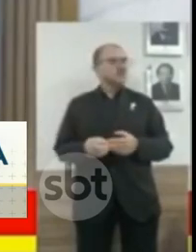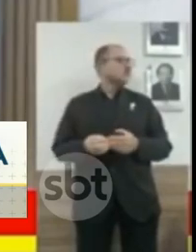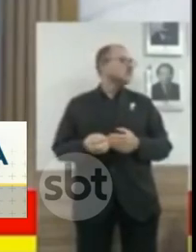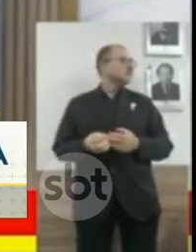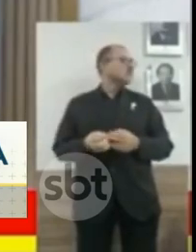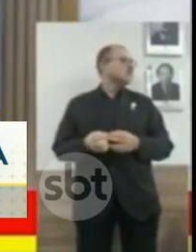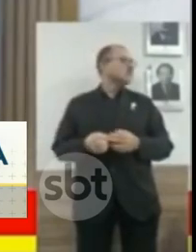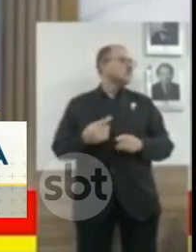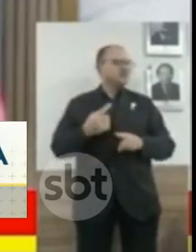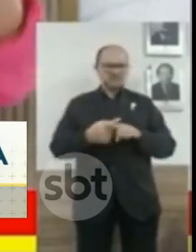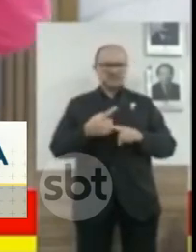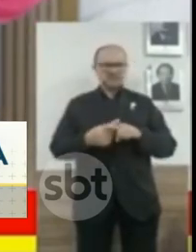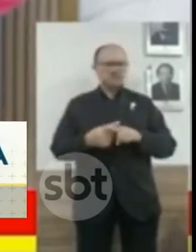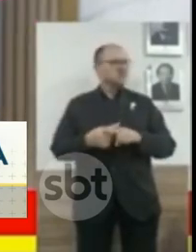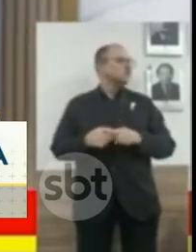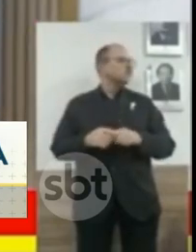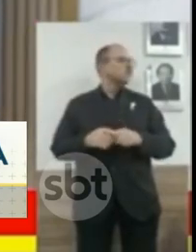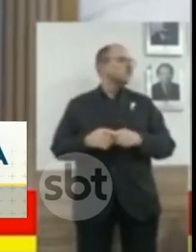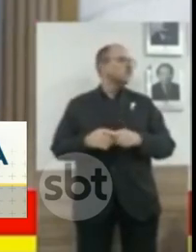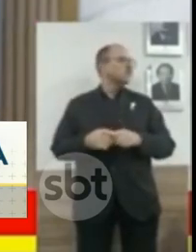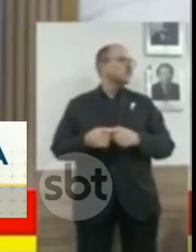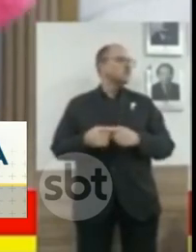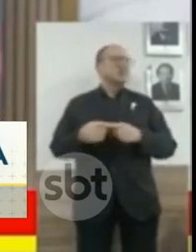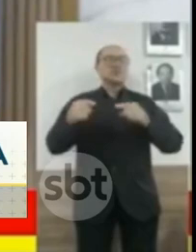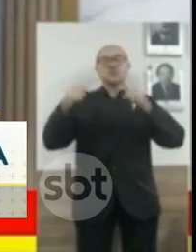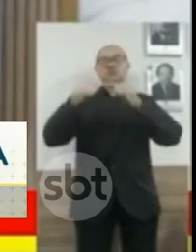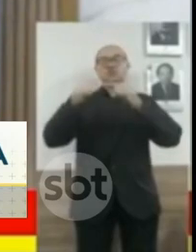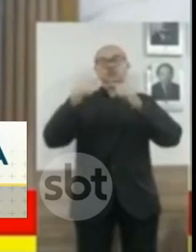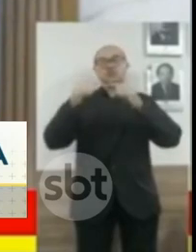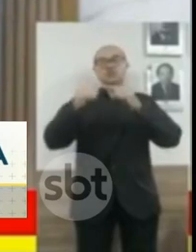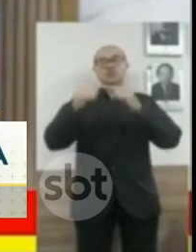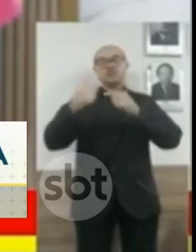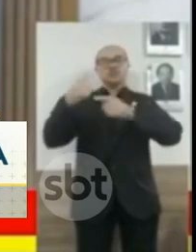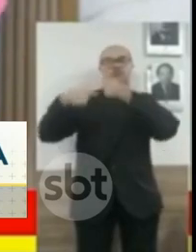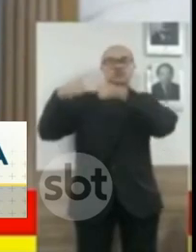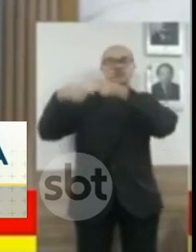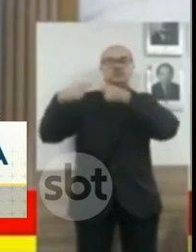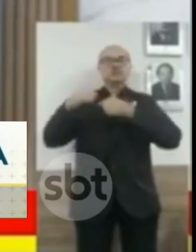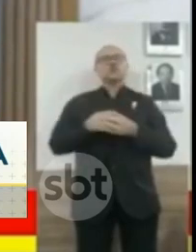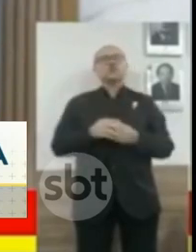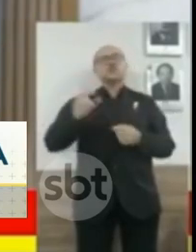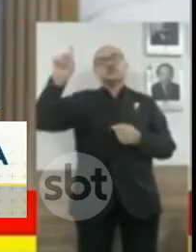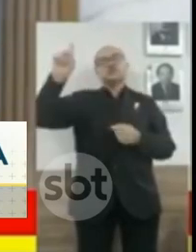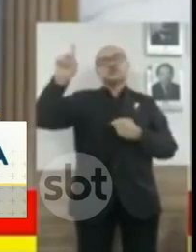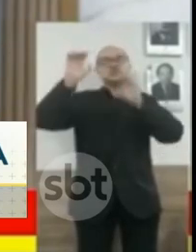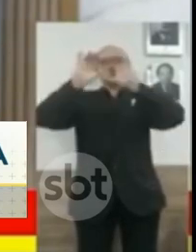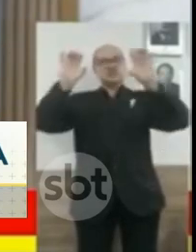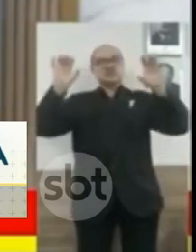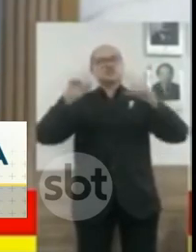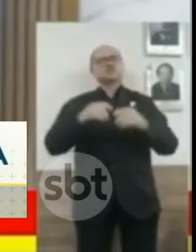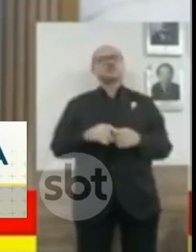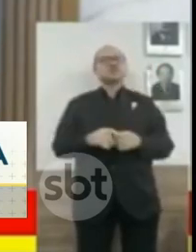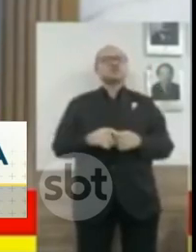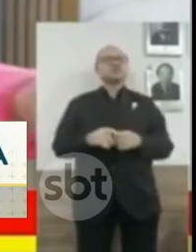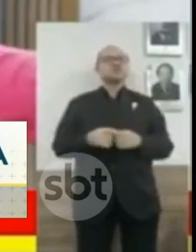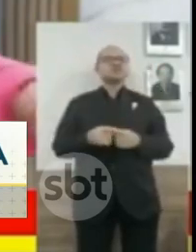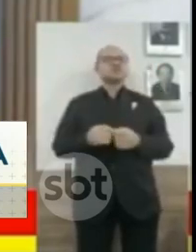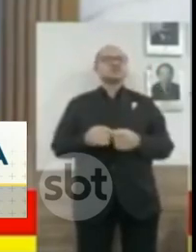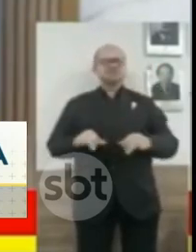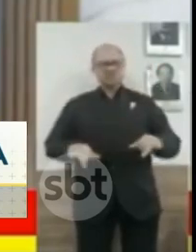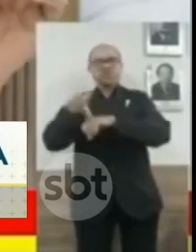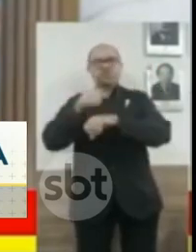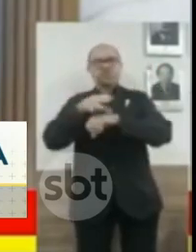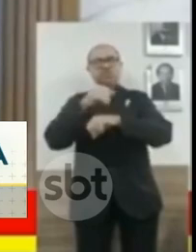redes sociais também, ganhando uma repercussão muito grande. E aqui ao meu lado está um advogado que é representante do